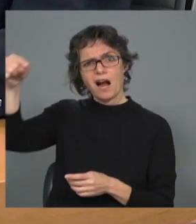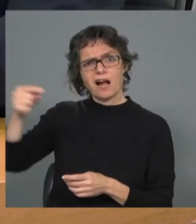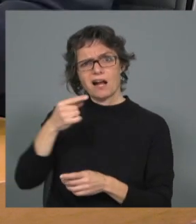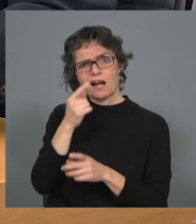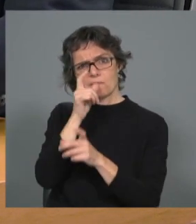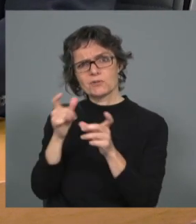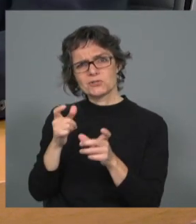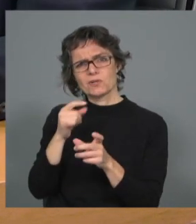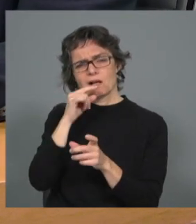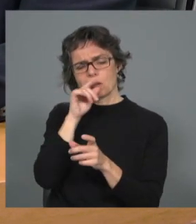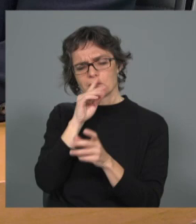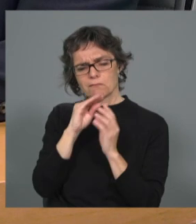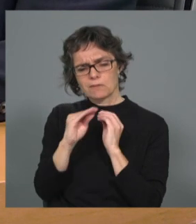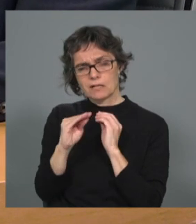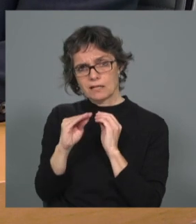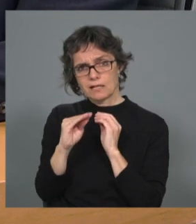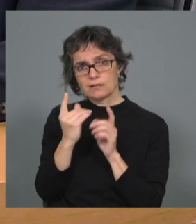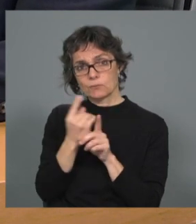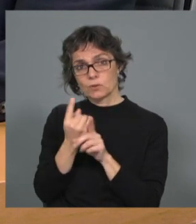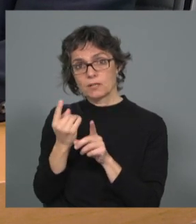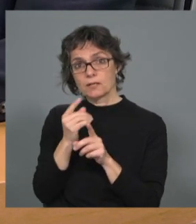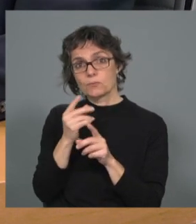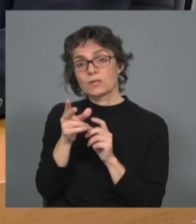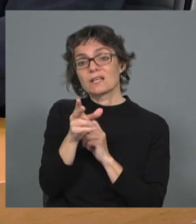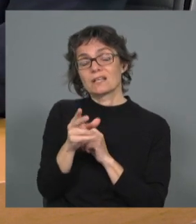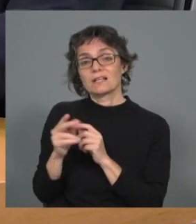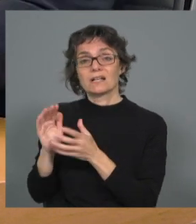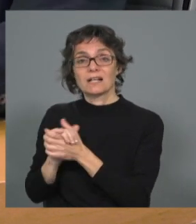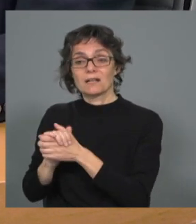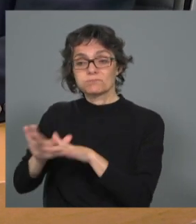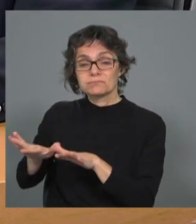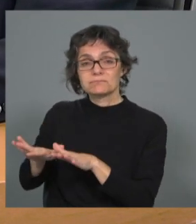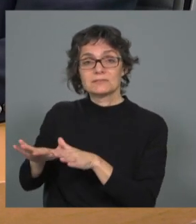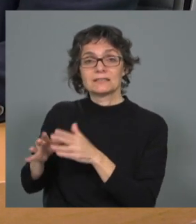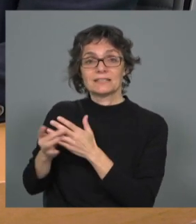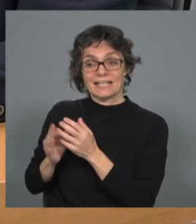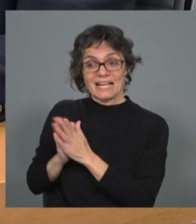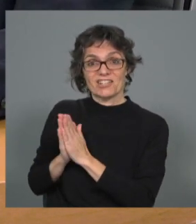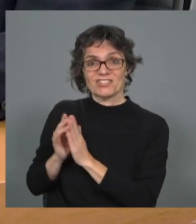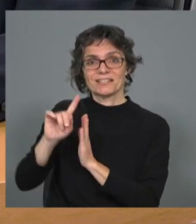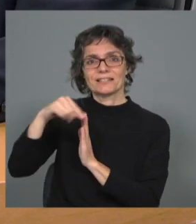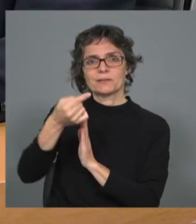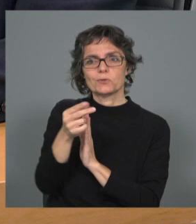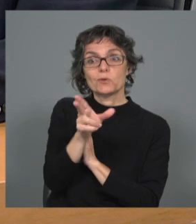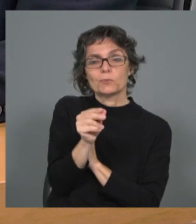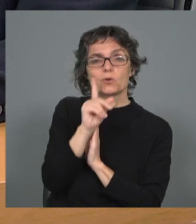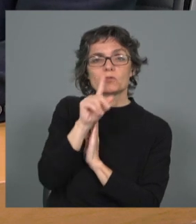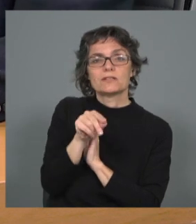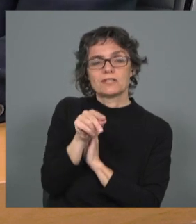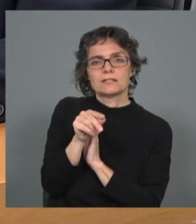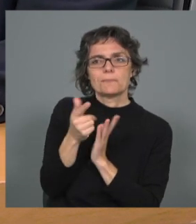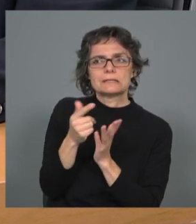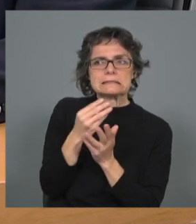dizem nada e que numa conversa isto vem à tona e, portanto, estes programas ajudam a que essas pessoas que nos ouçam percebam que